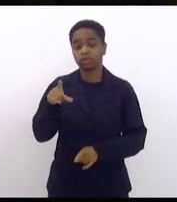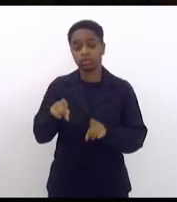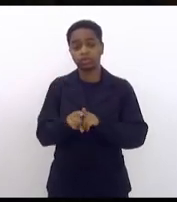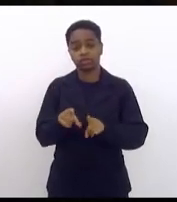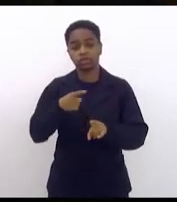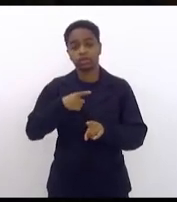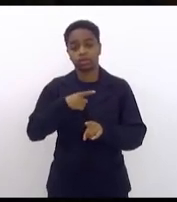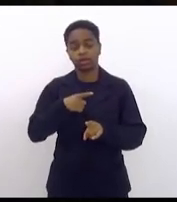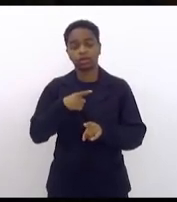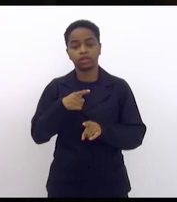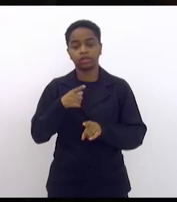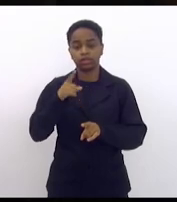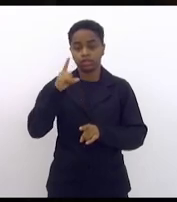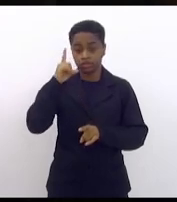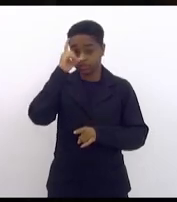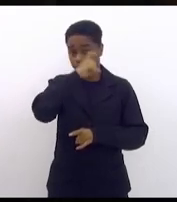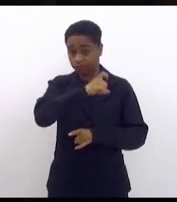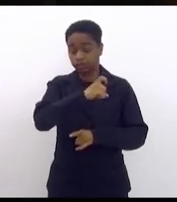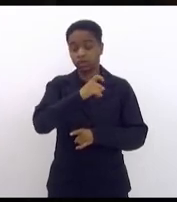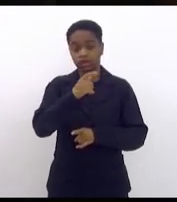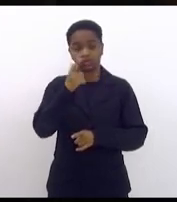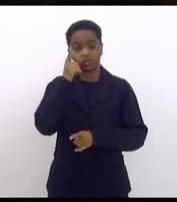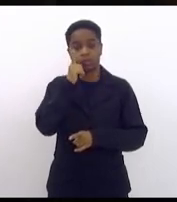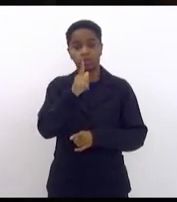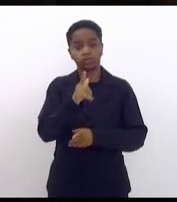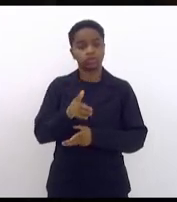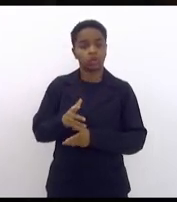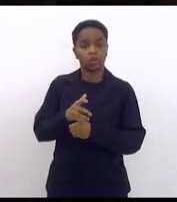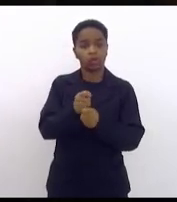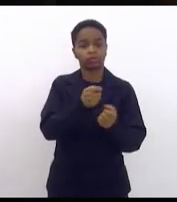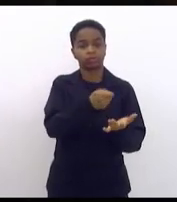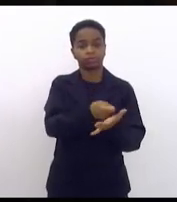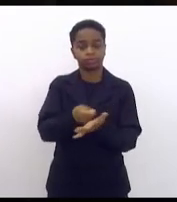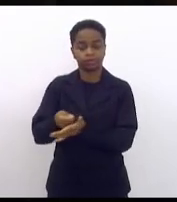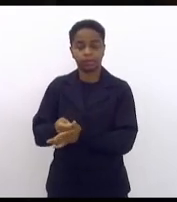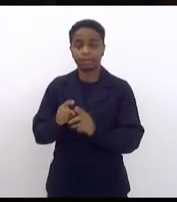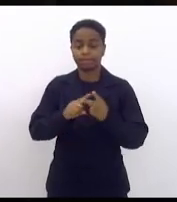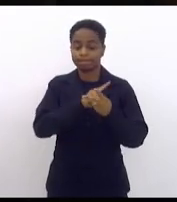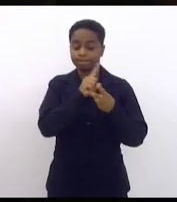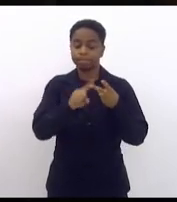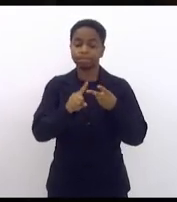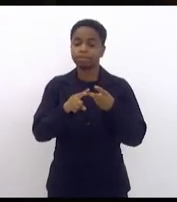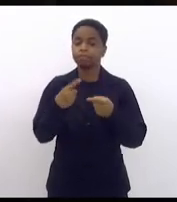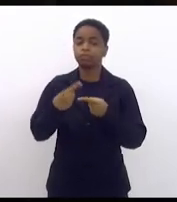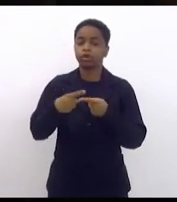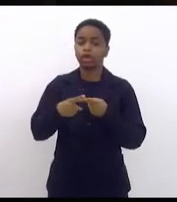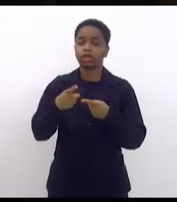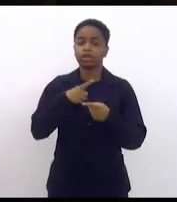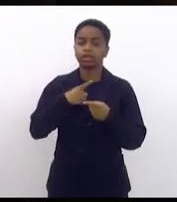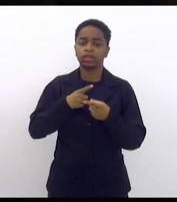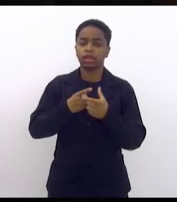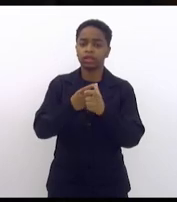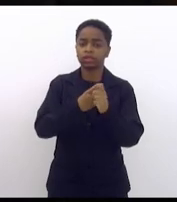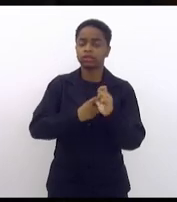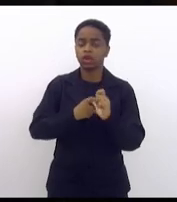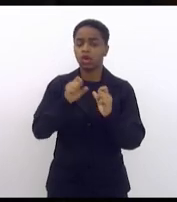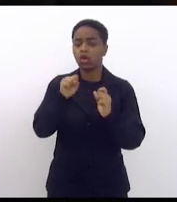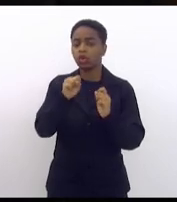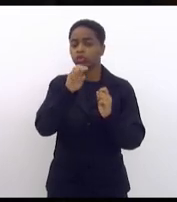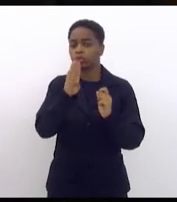dificuldade para fechar as suas contas. Em segundo lugar, porque o Estado do Rio de Janeiro tem para o ano que vem um rombo de